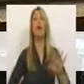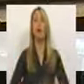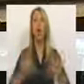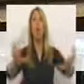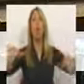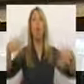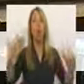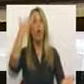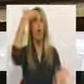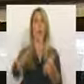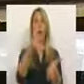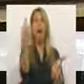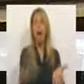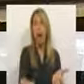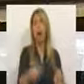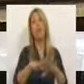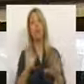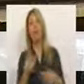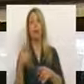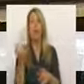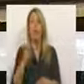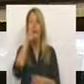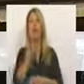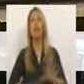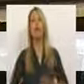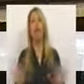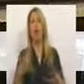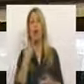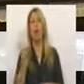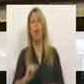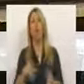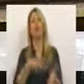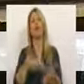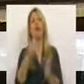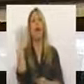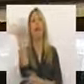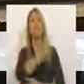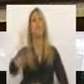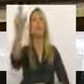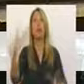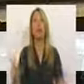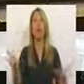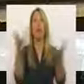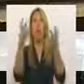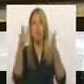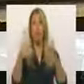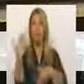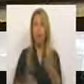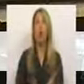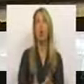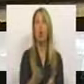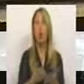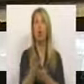tempo. Não pode é ficar eternamente à espera que as reformas de alguns anos atrás durem eternamente e provoquem